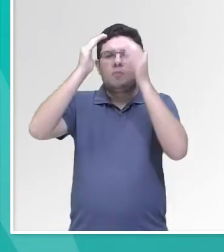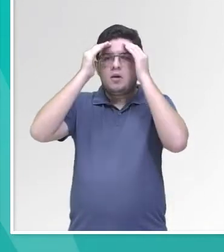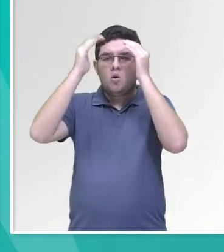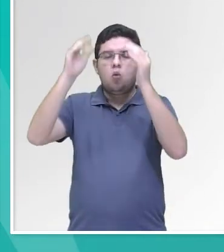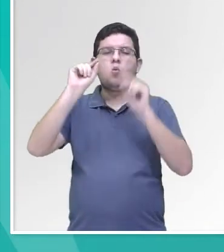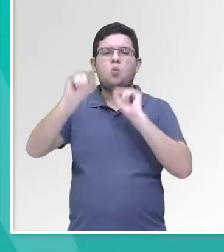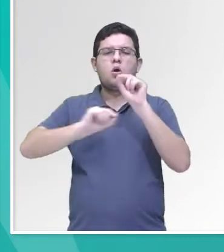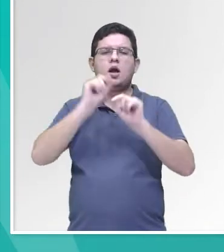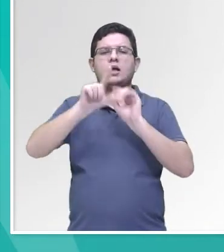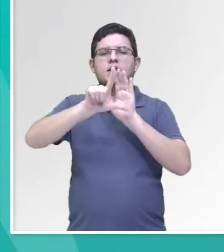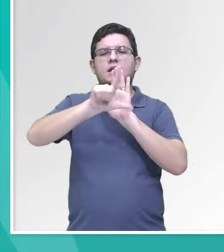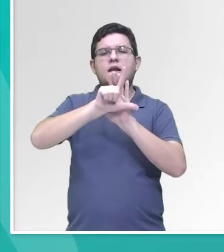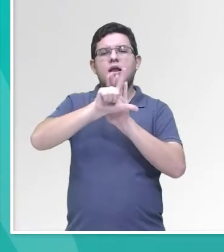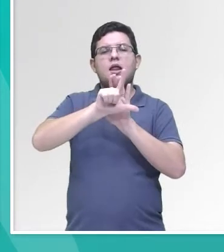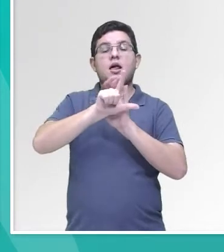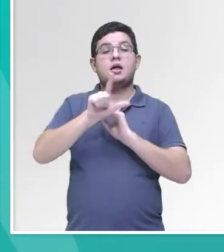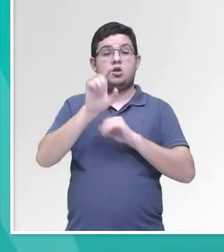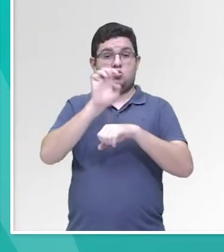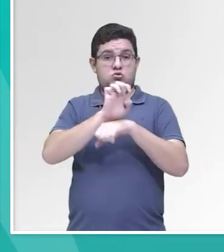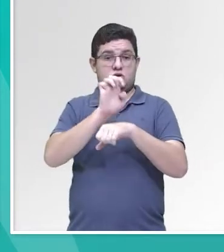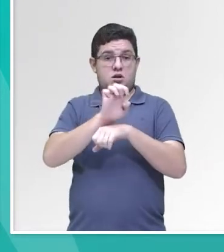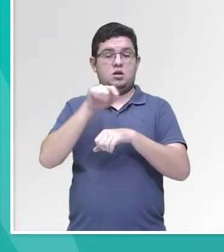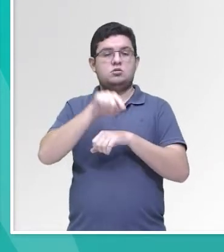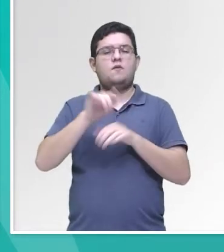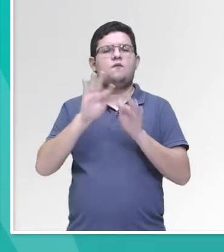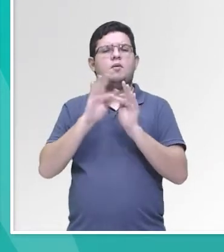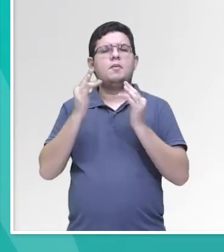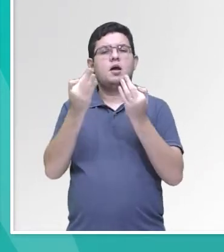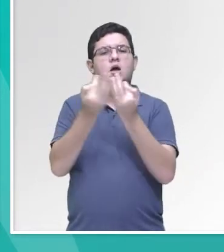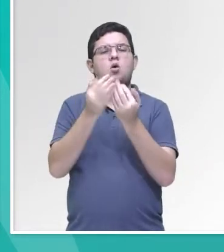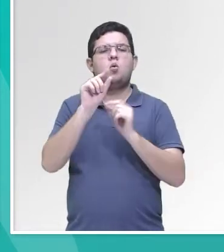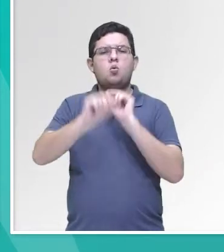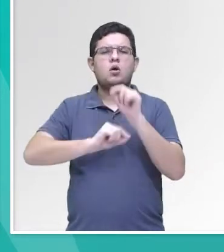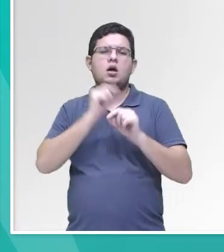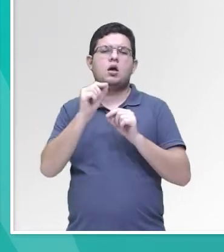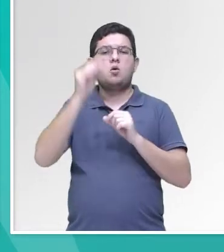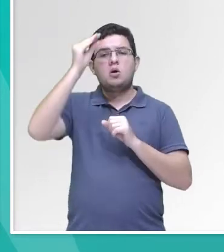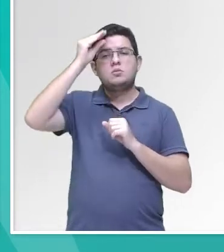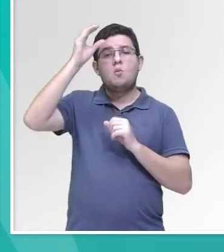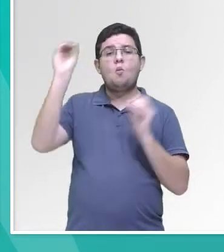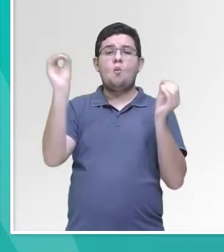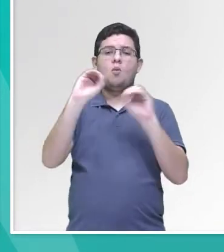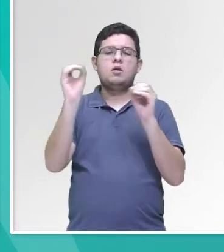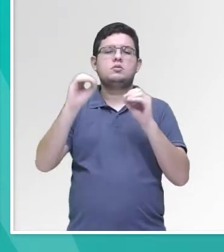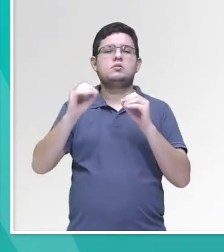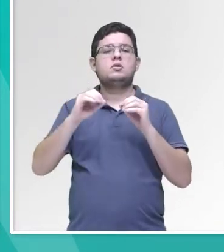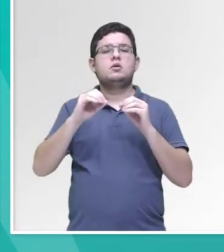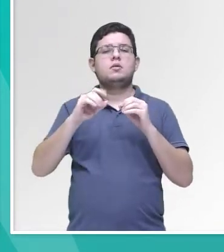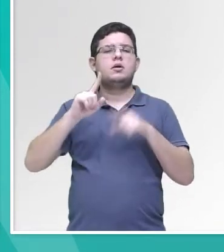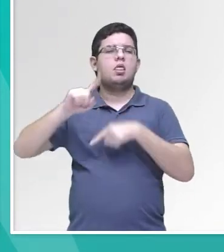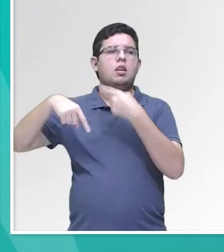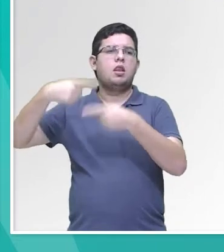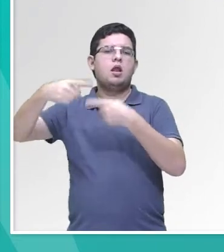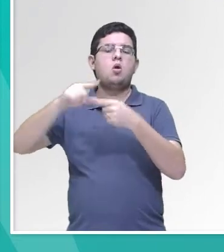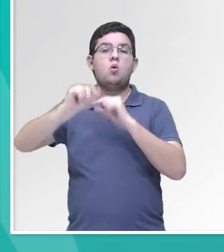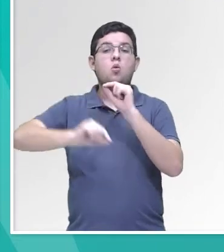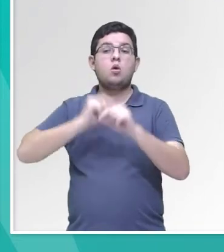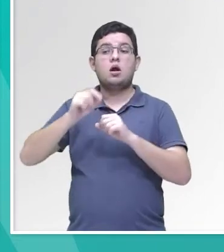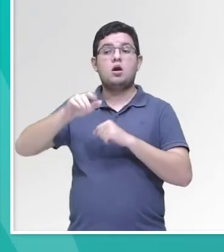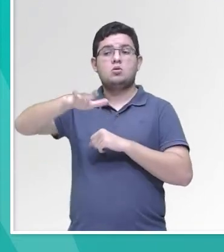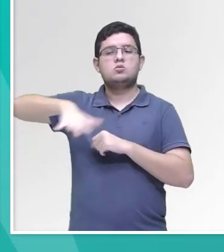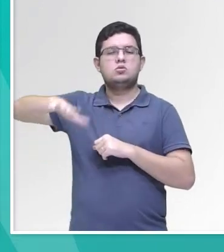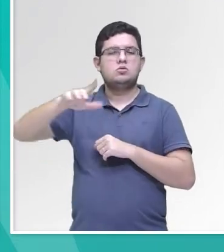as famílias, acomodadas pela pouca instrução, alimentam a falsa ideia de que o deficiente auditivo não tem